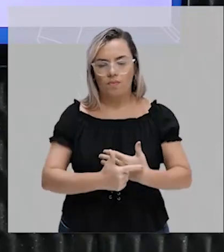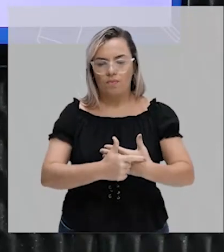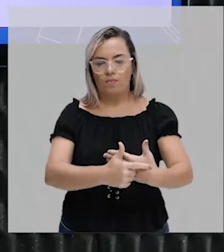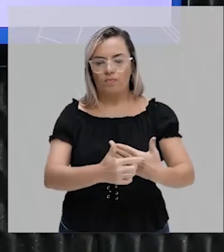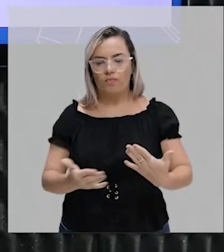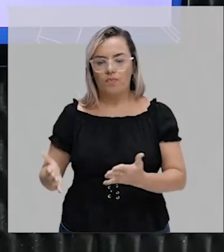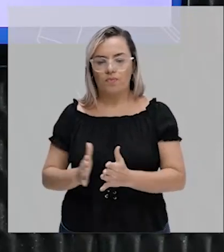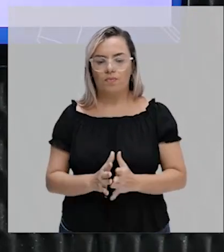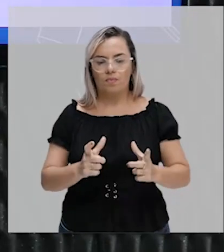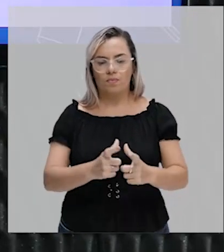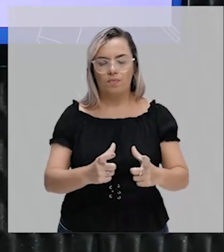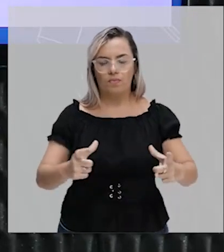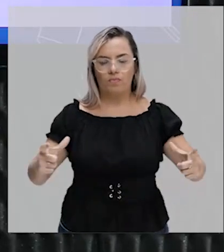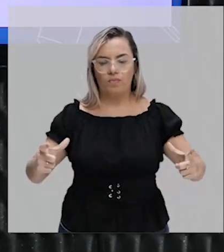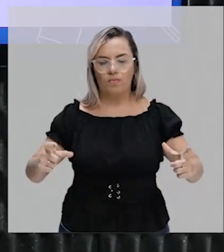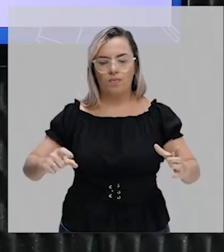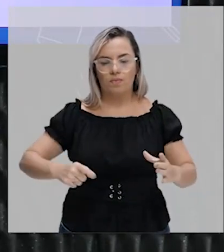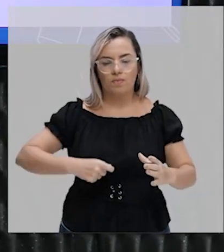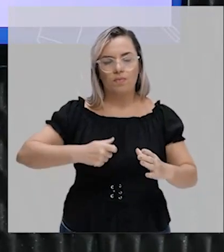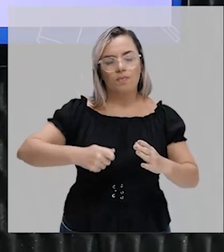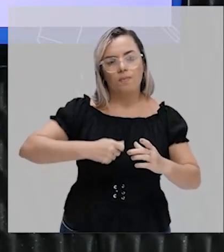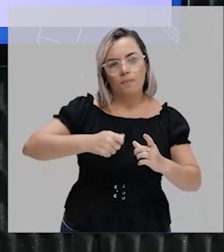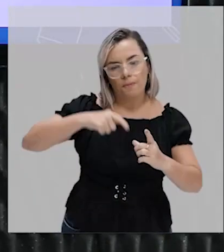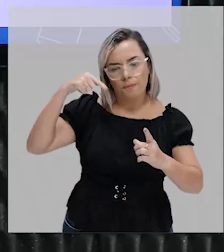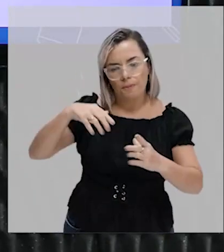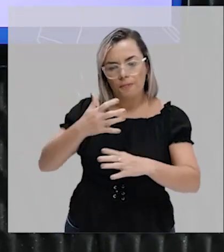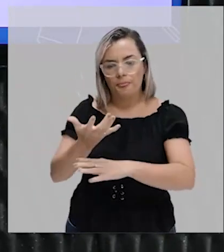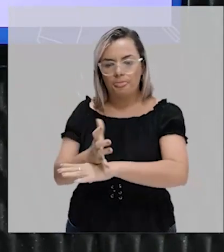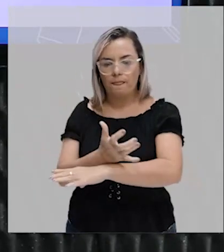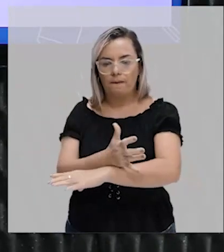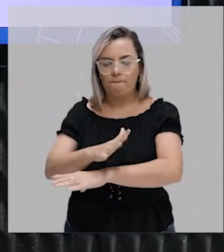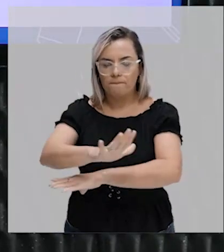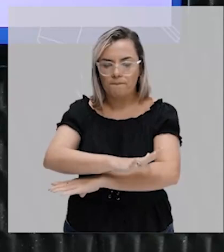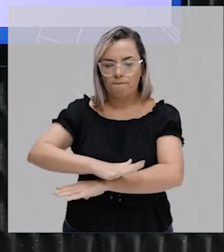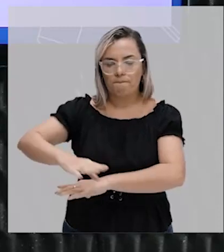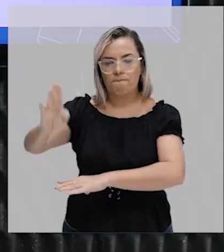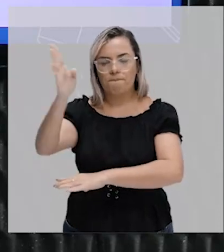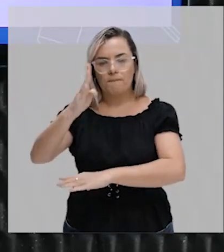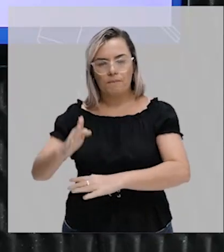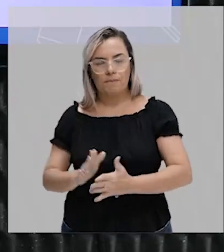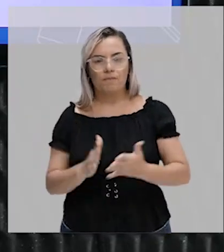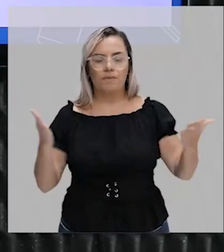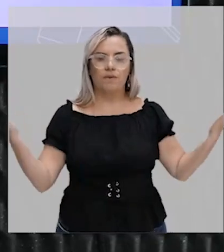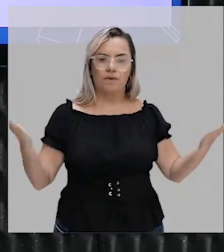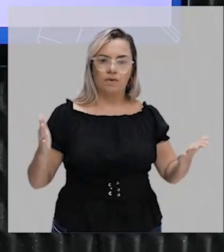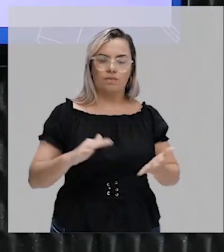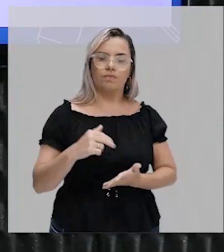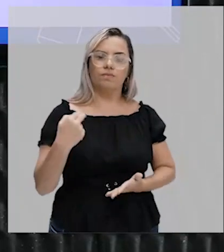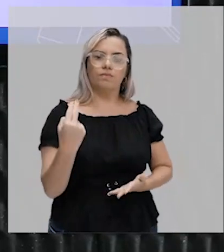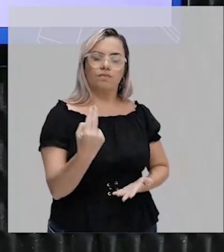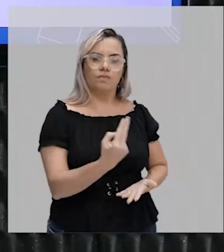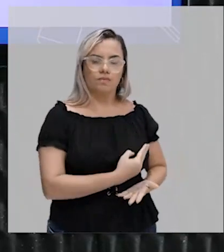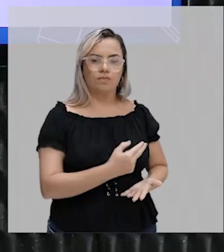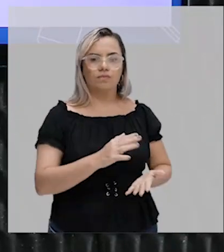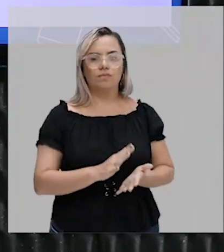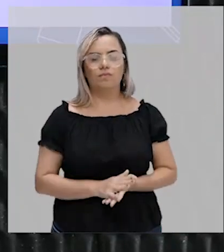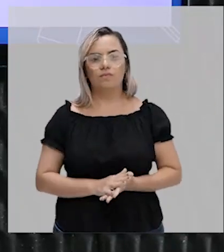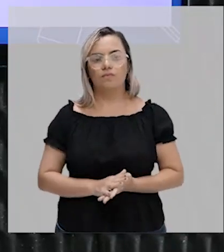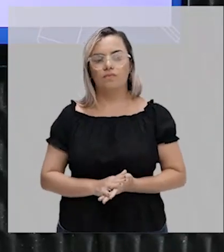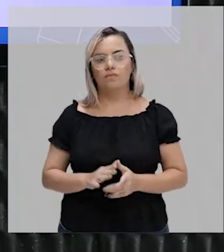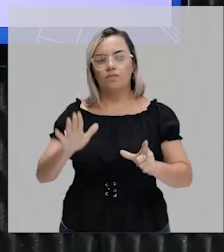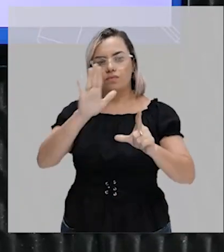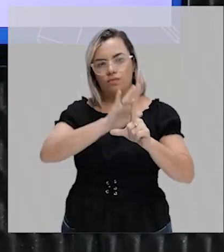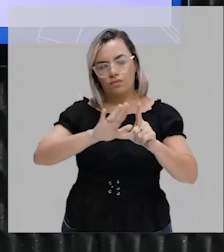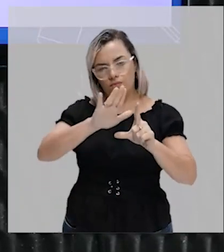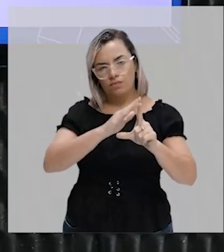para aumentar aí a produtividade do campo brasileiro, tá certo? Quando nós falamos hoje, nós temos aula, tá? Na plataforma sobre